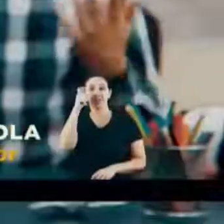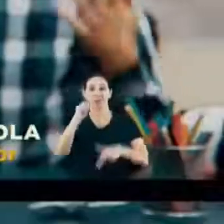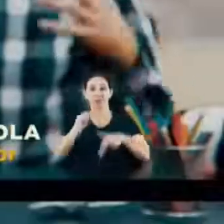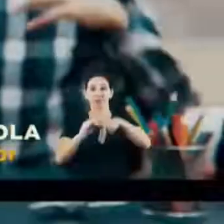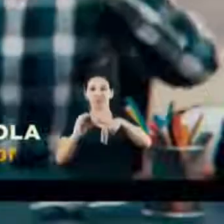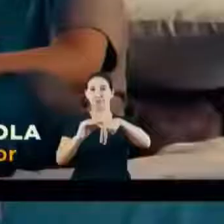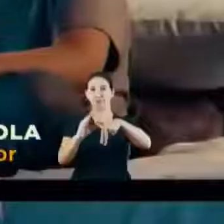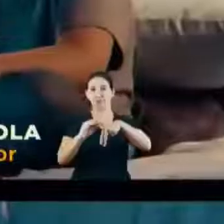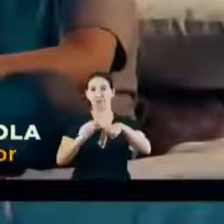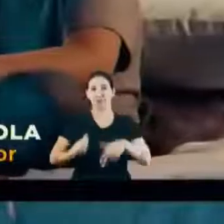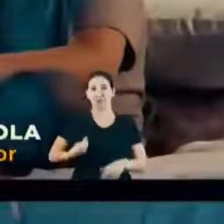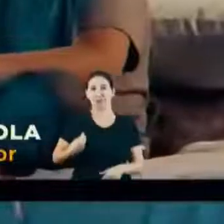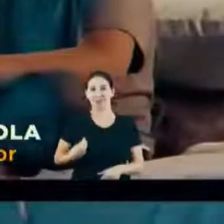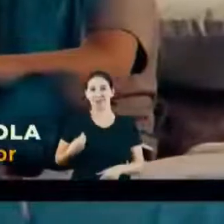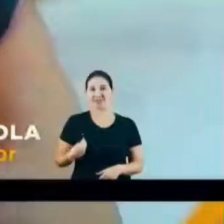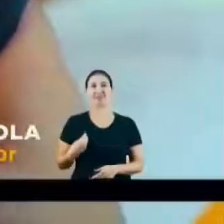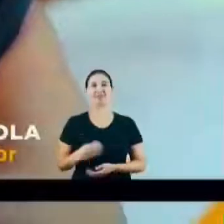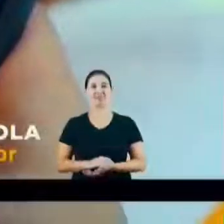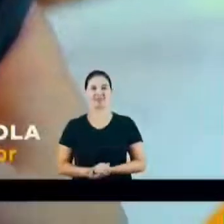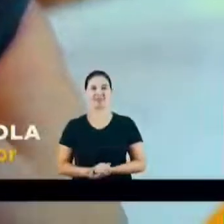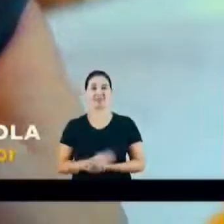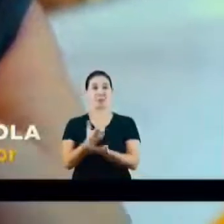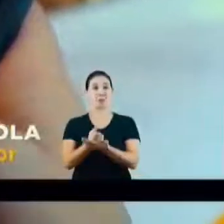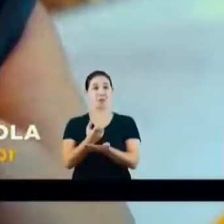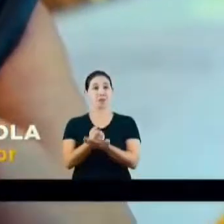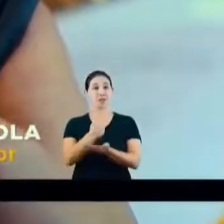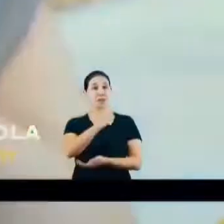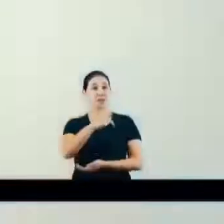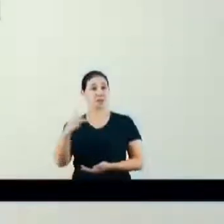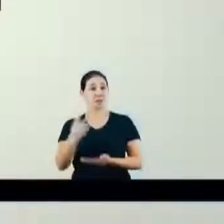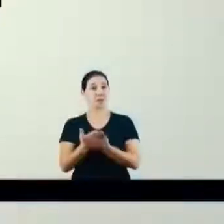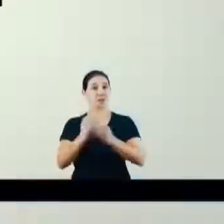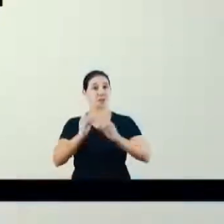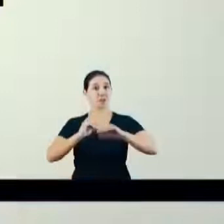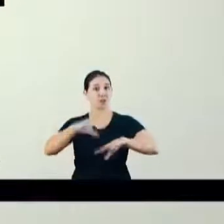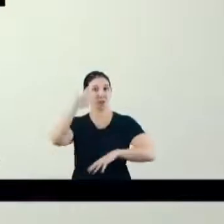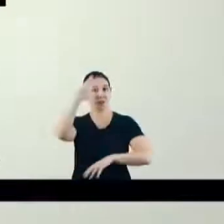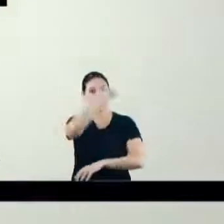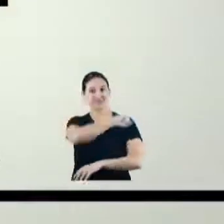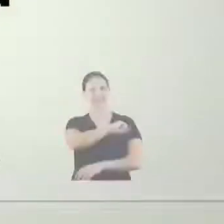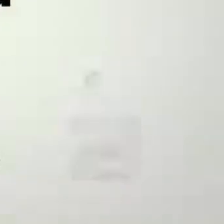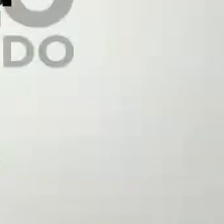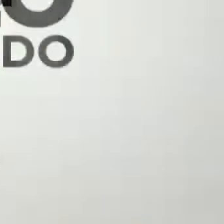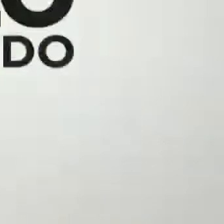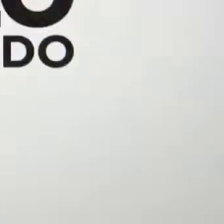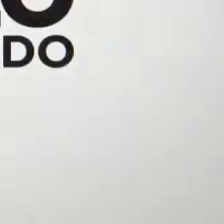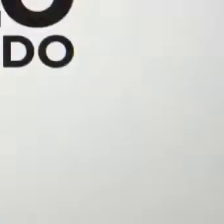nos canais digitais da TV Cultura. Baixe o aplicativo e estude.